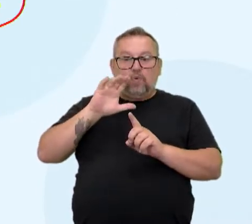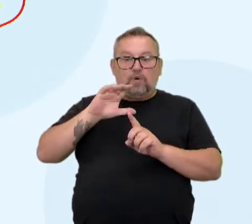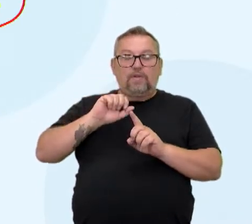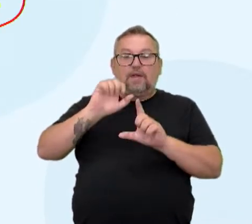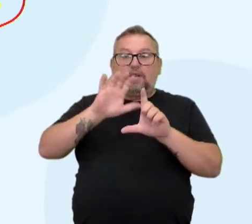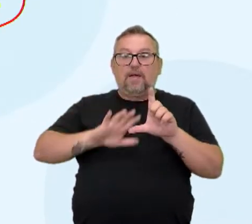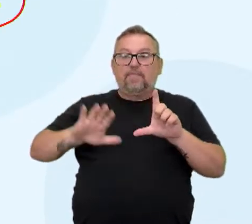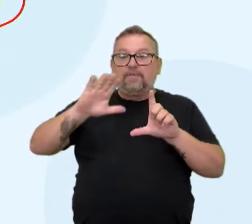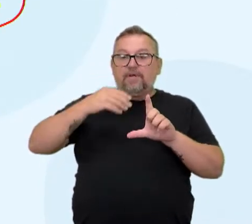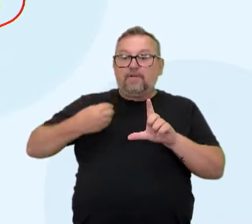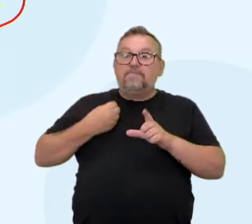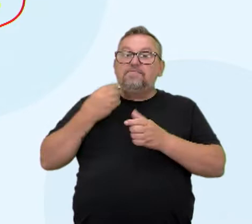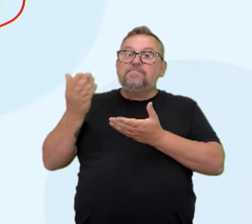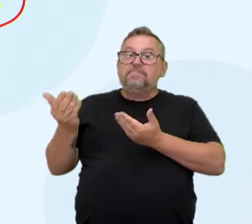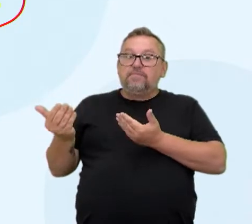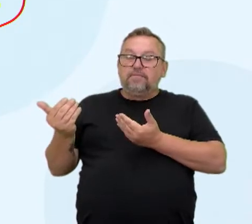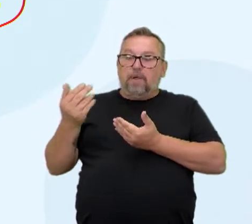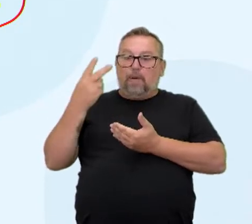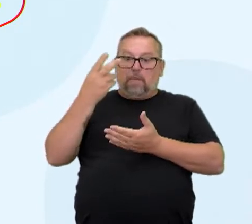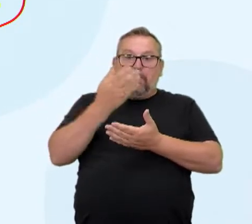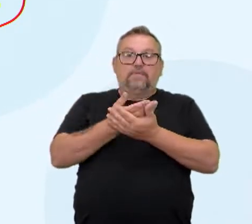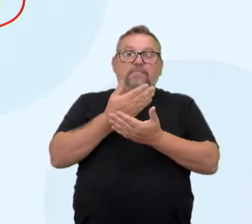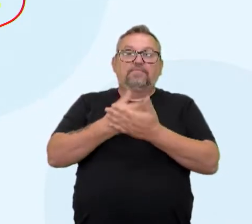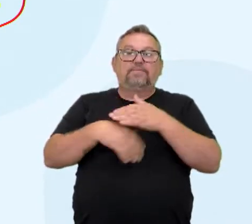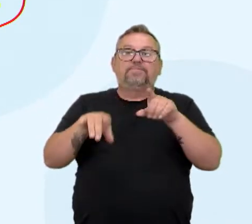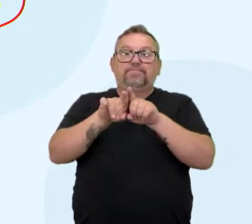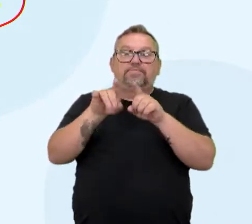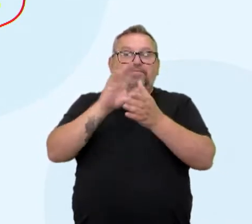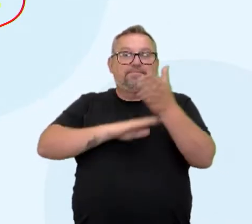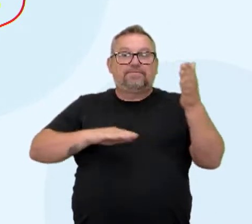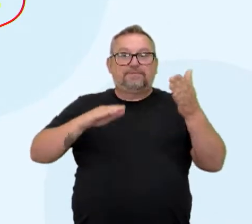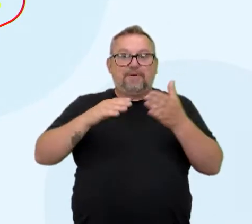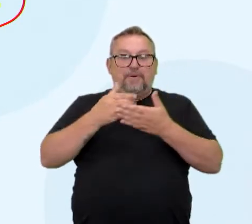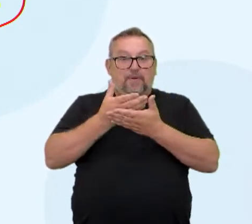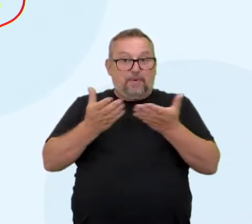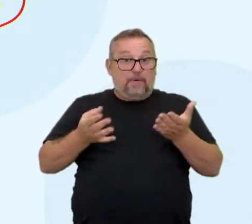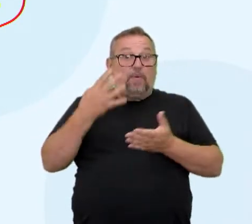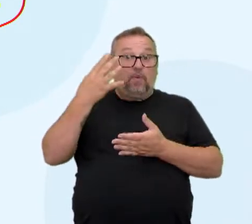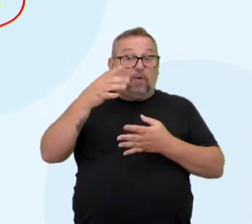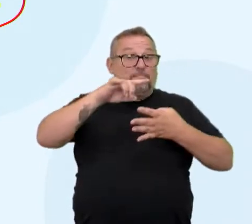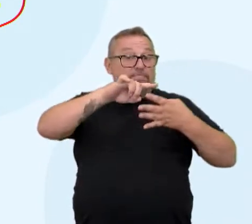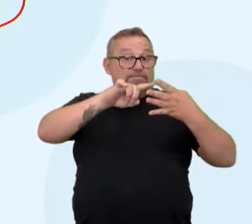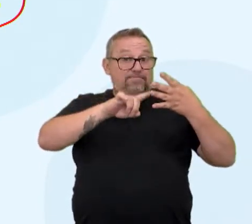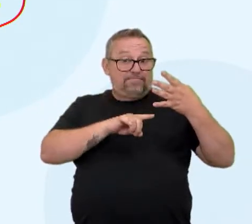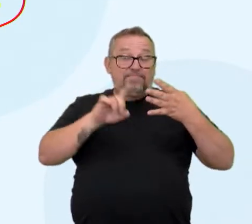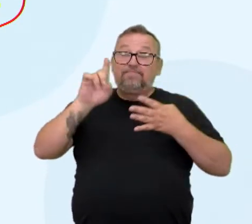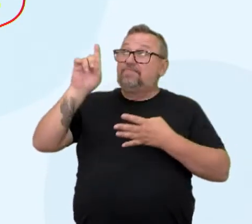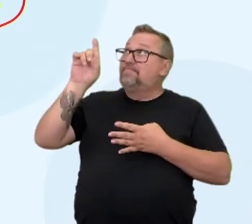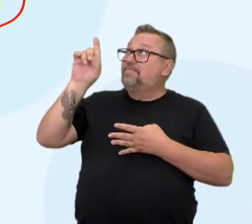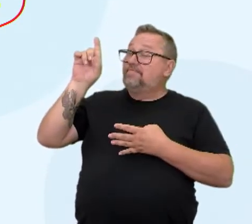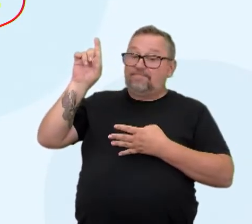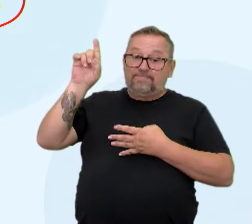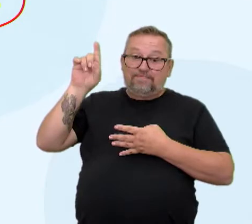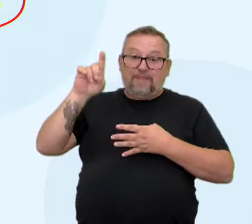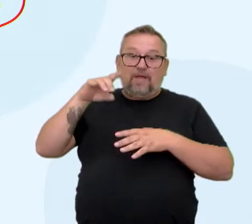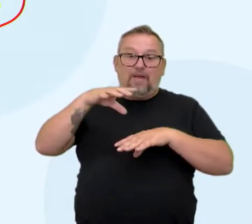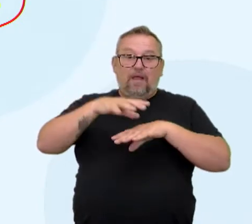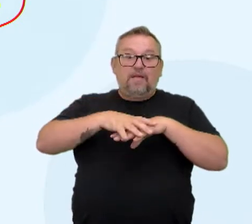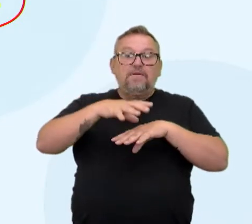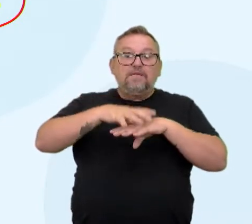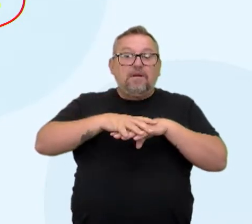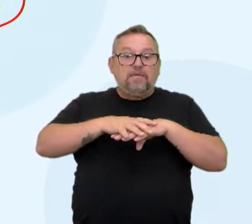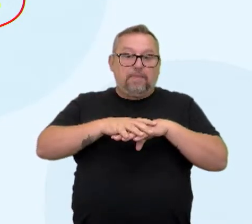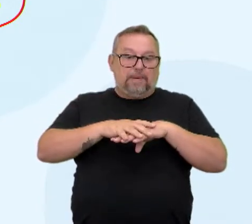jovens, 2 aulas semanais. Então, todos esses 4 componentes estão dentro aí do